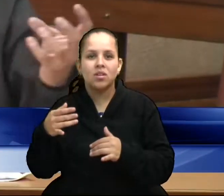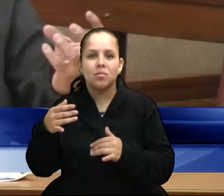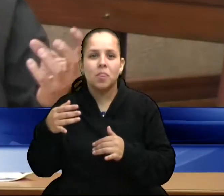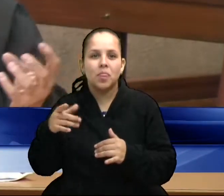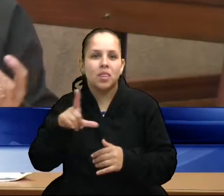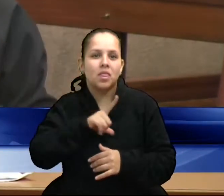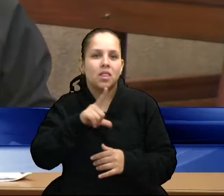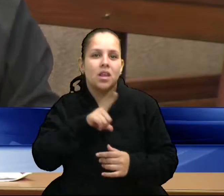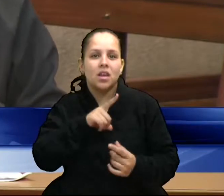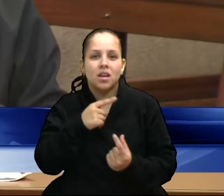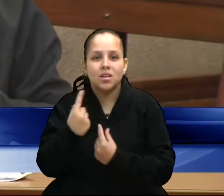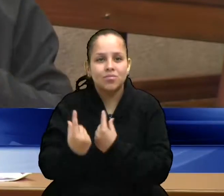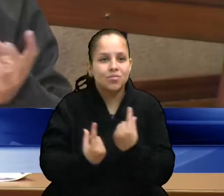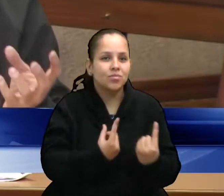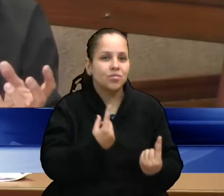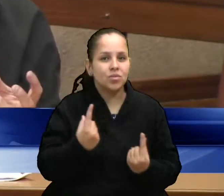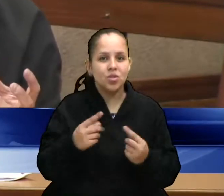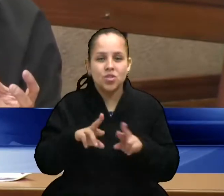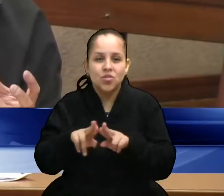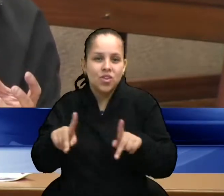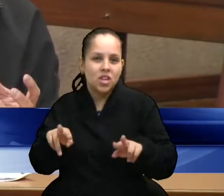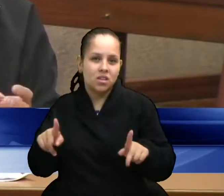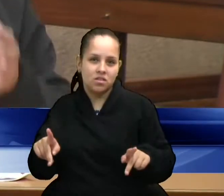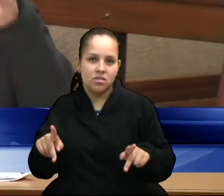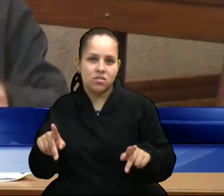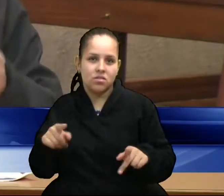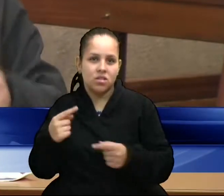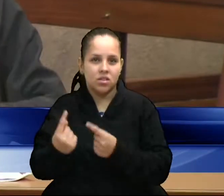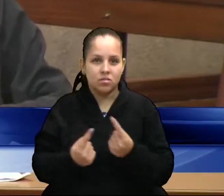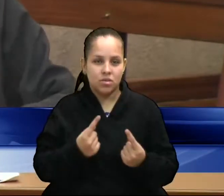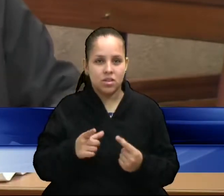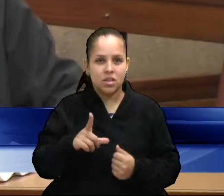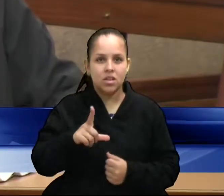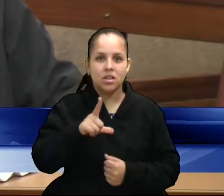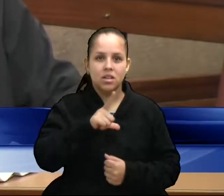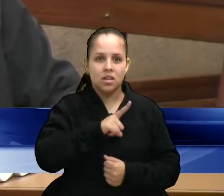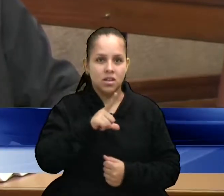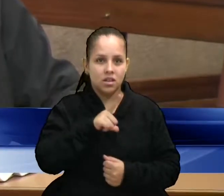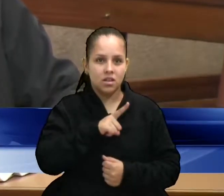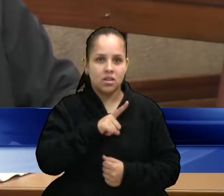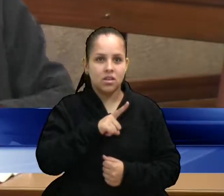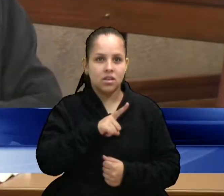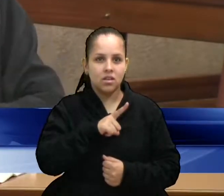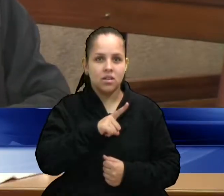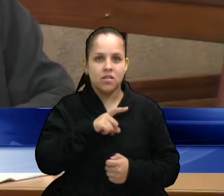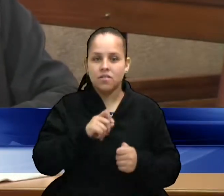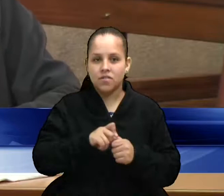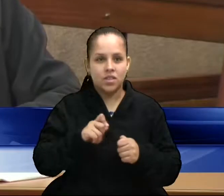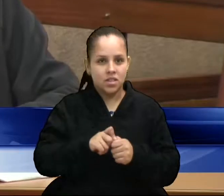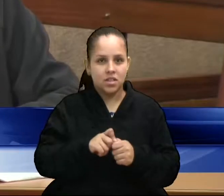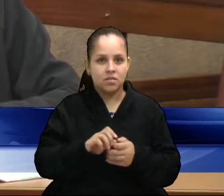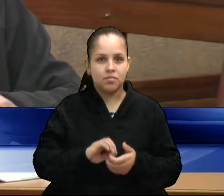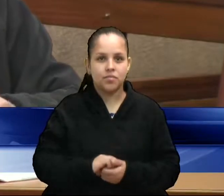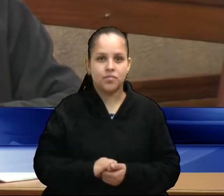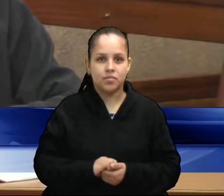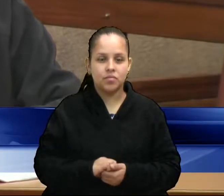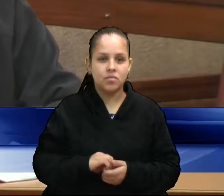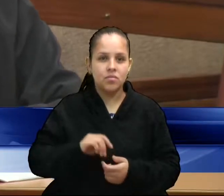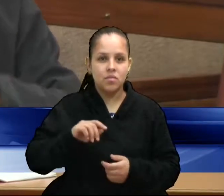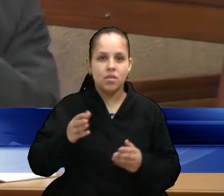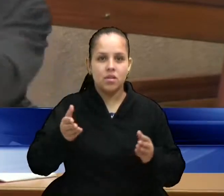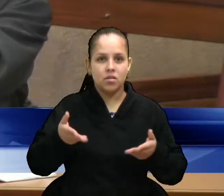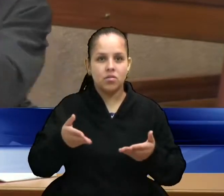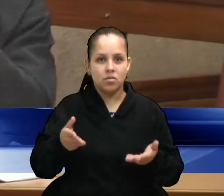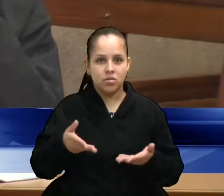suas peculiaridades, suas diferenças, né? E isso tem que ser consagrado nisso. Em relação